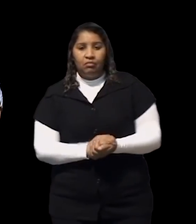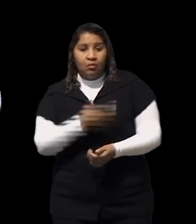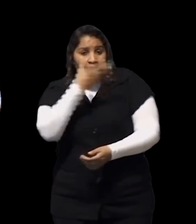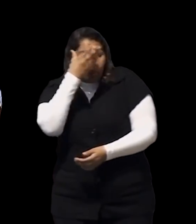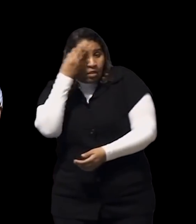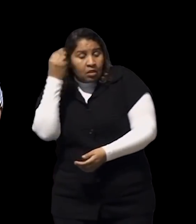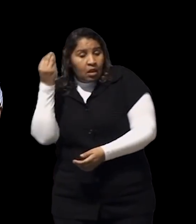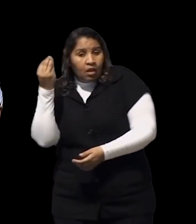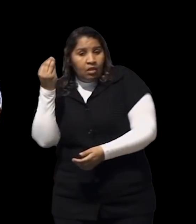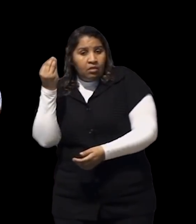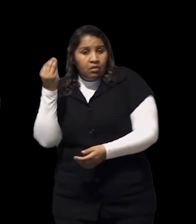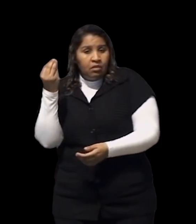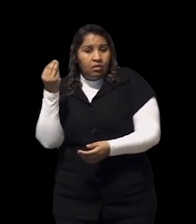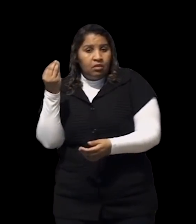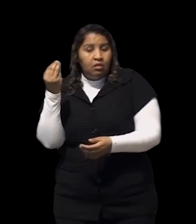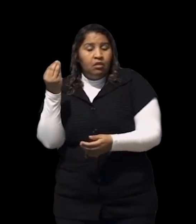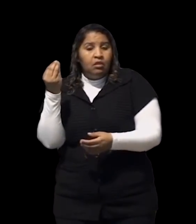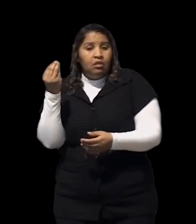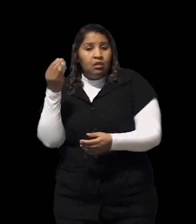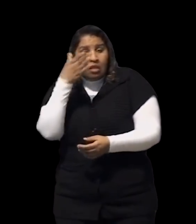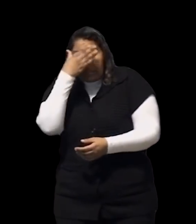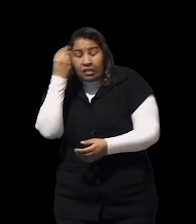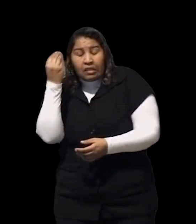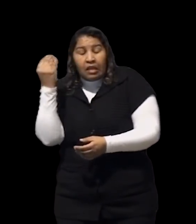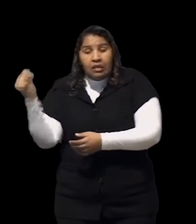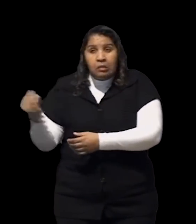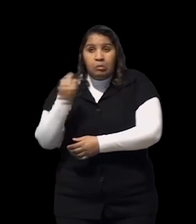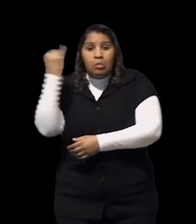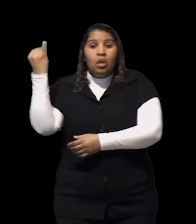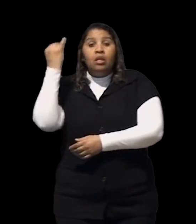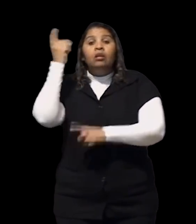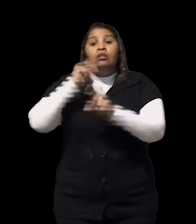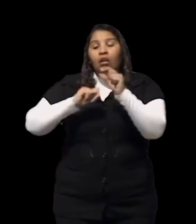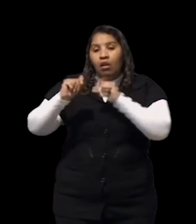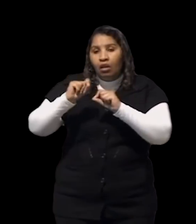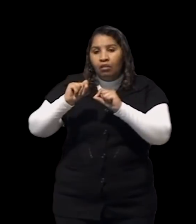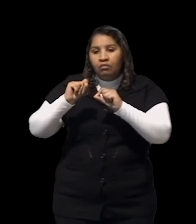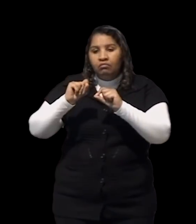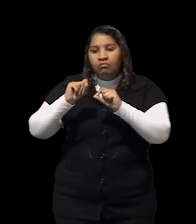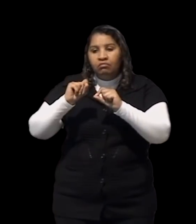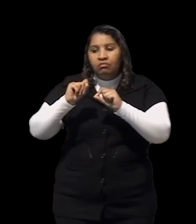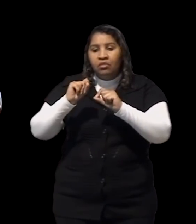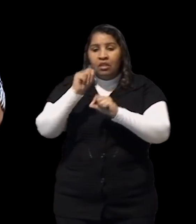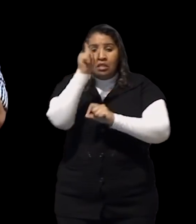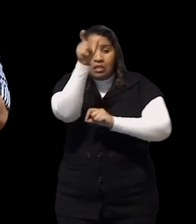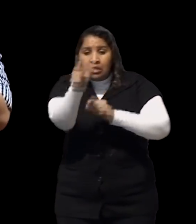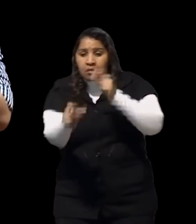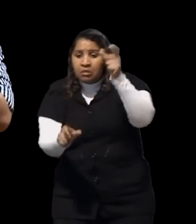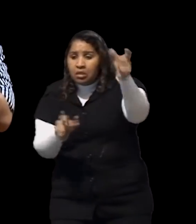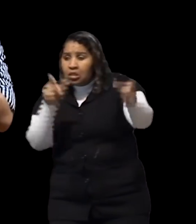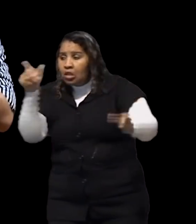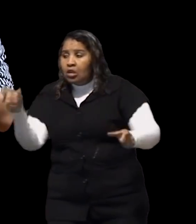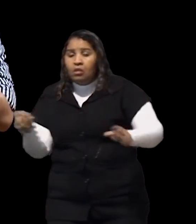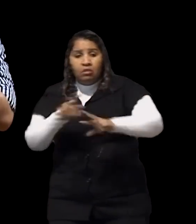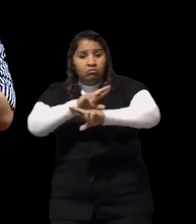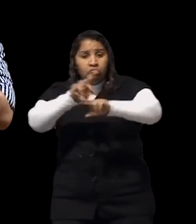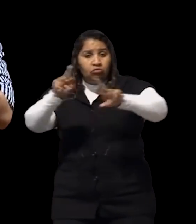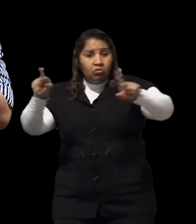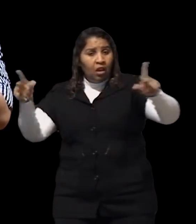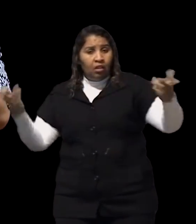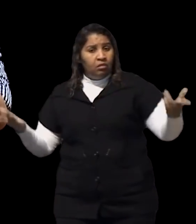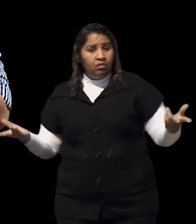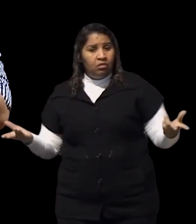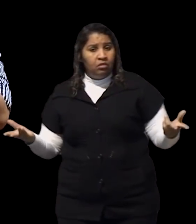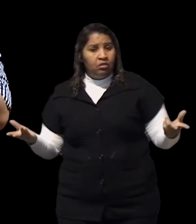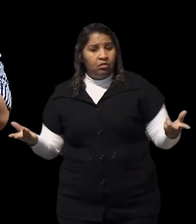constituída irmãos que são diferentes é interessante que algumas pessoas pergunta por que que é isso aqui são diferentes